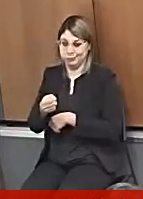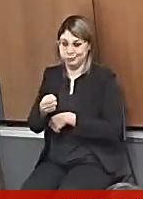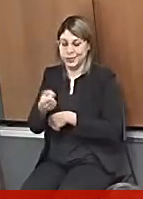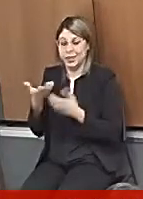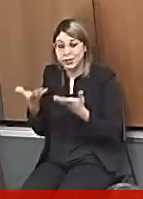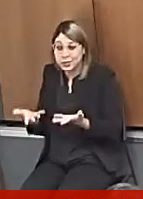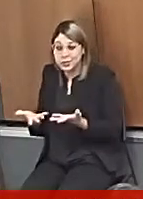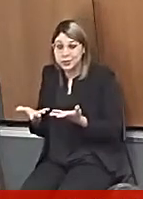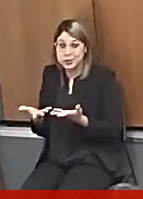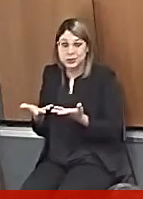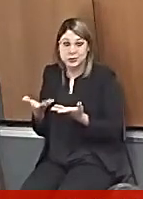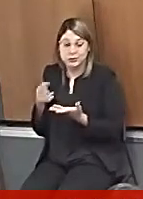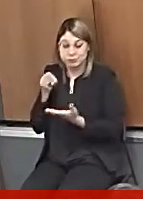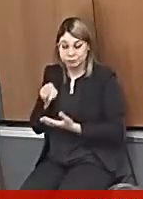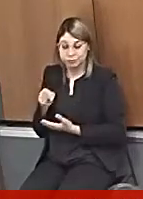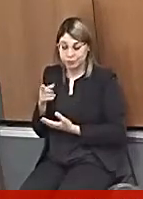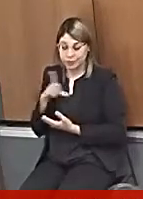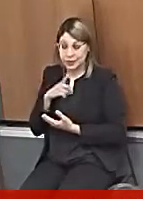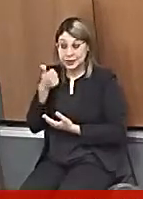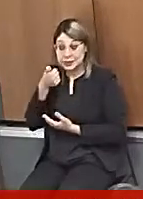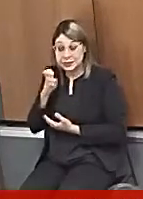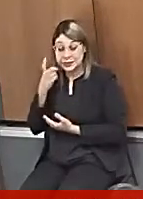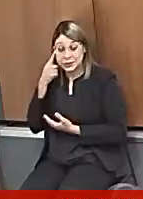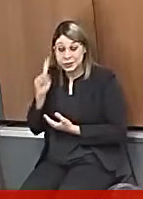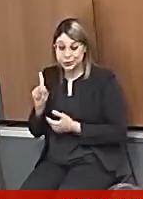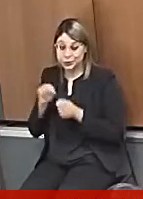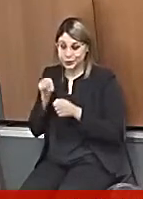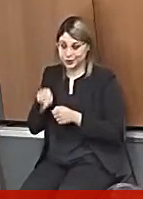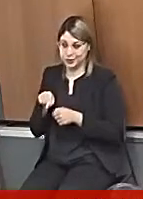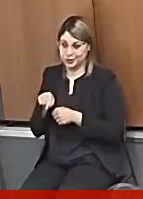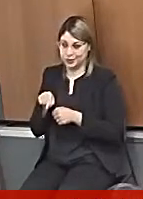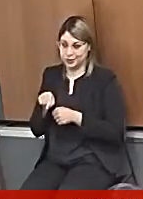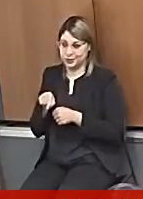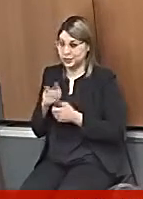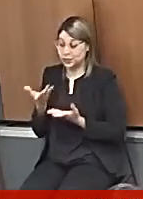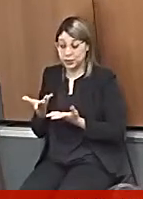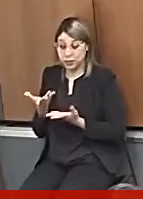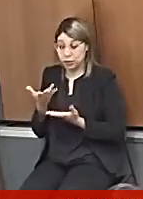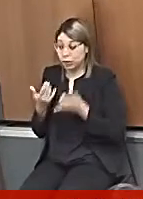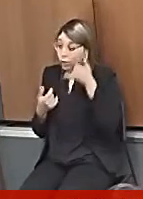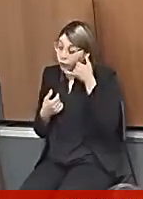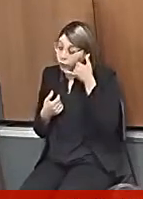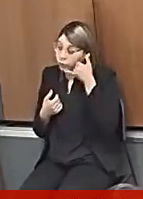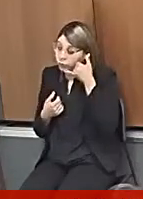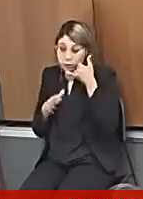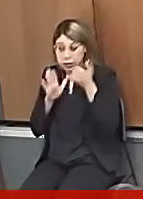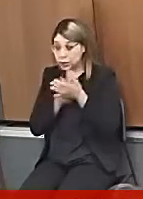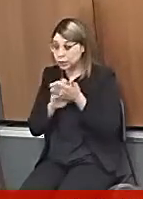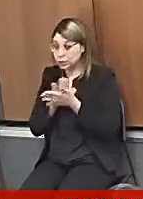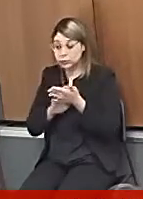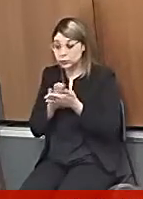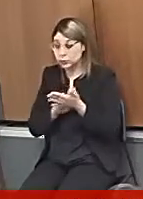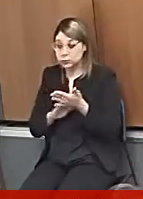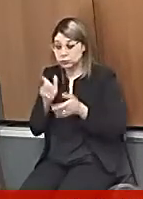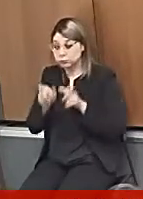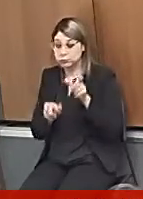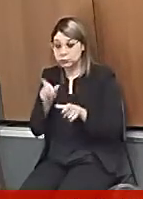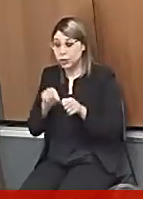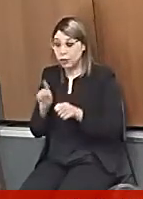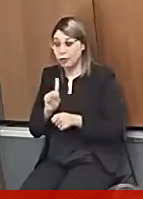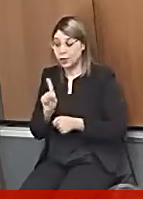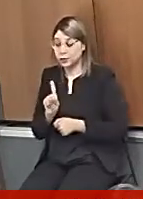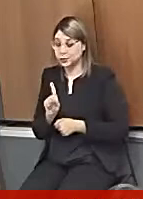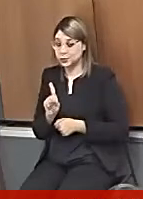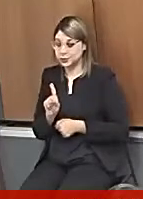e eles homem eles têm 15 dias para fazer isso nem atendeu o telefone aos telefonemas e diretoras esse